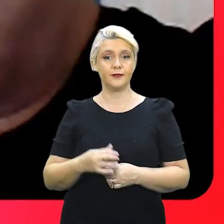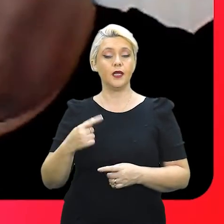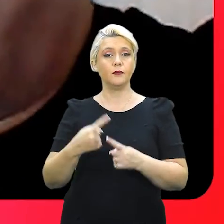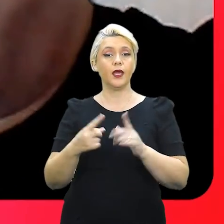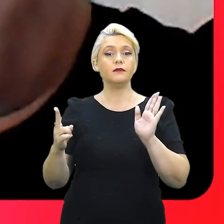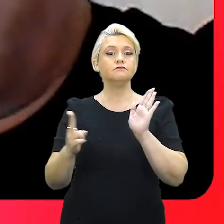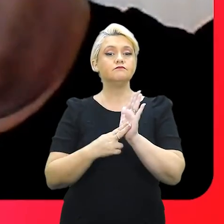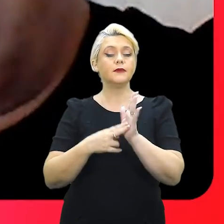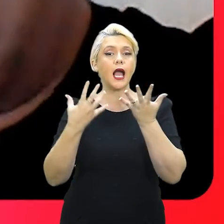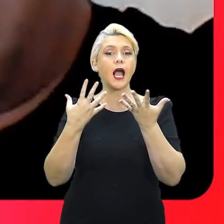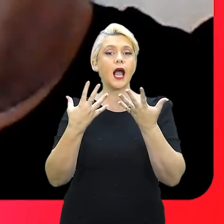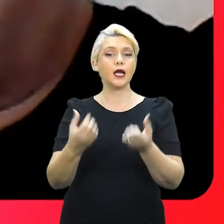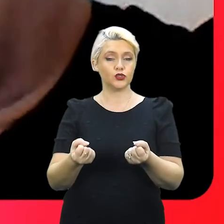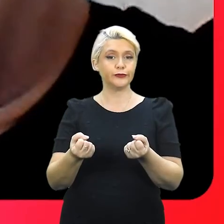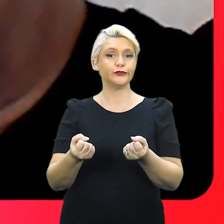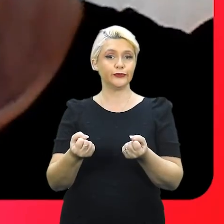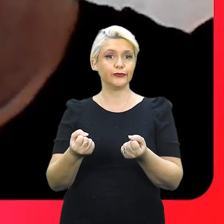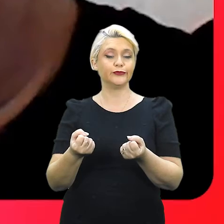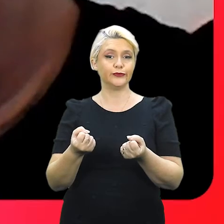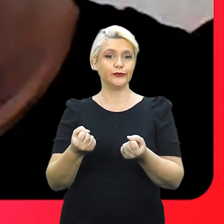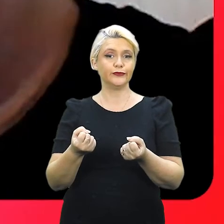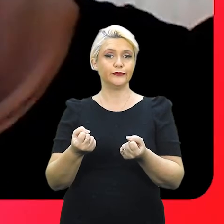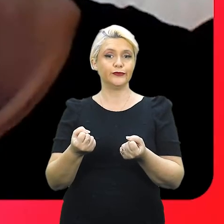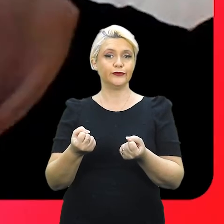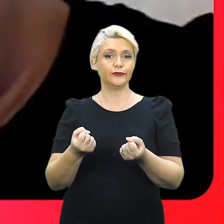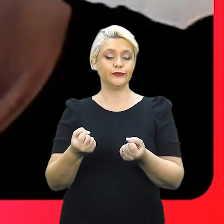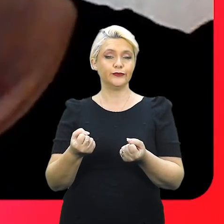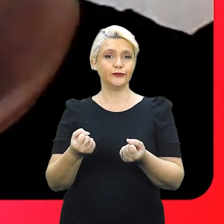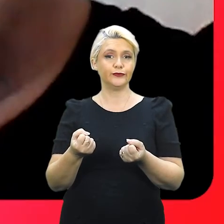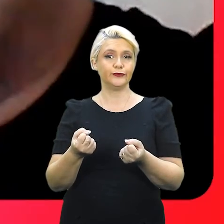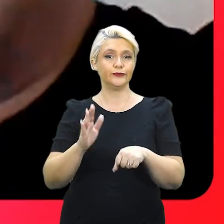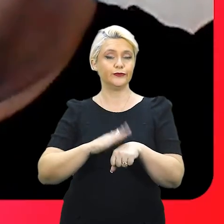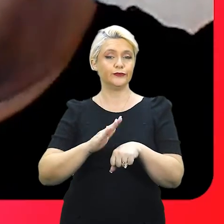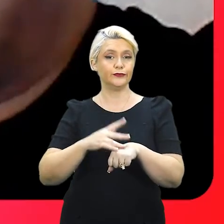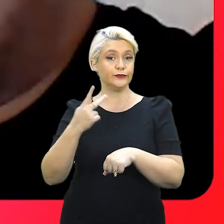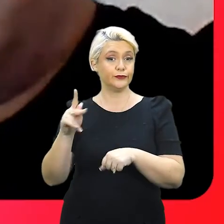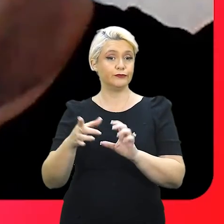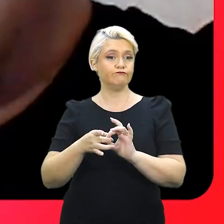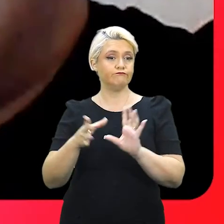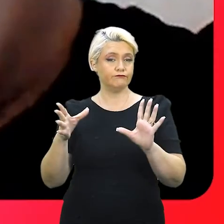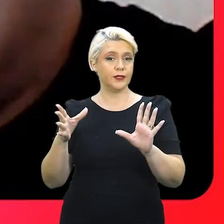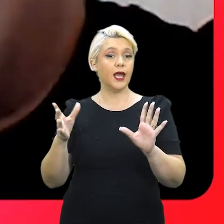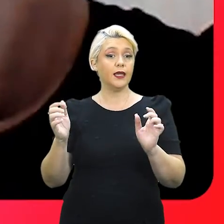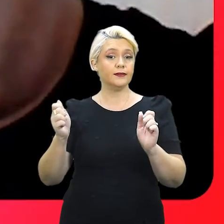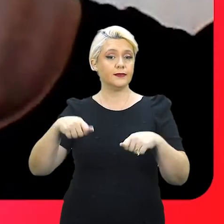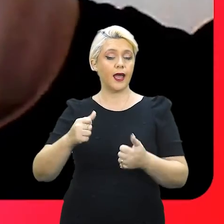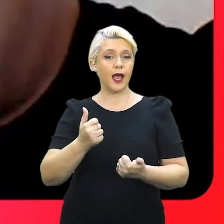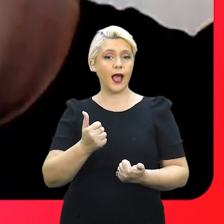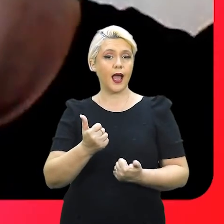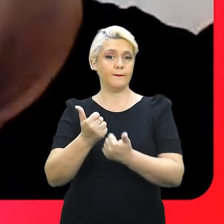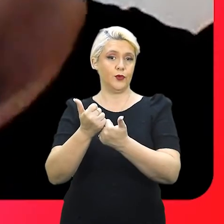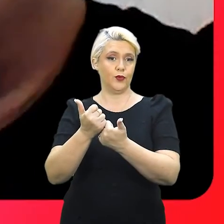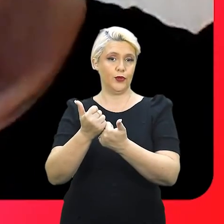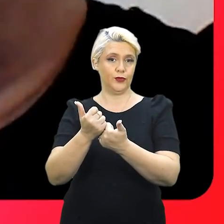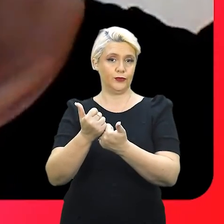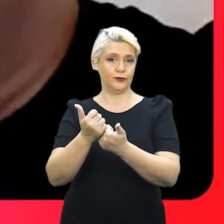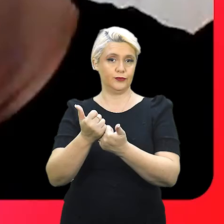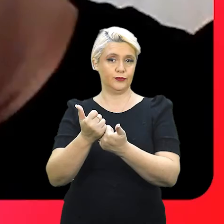assumido de forma espontânea que apoiaria